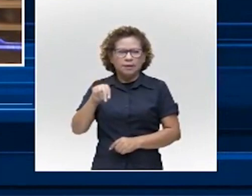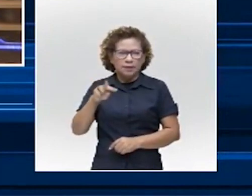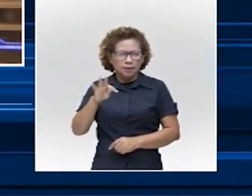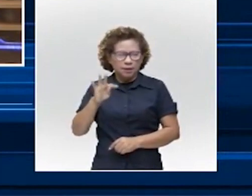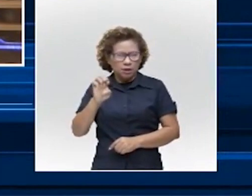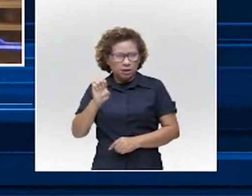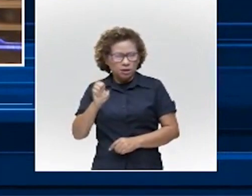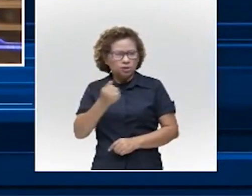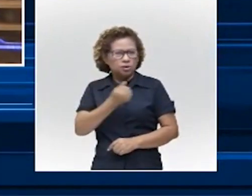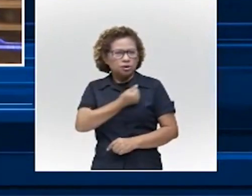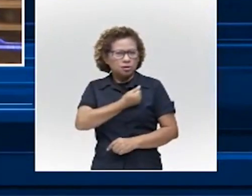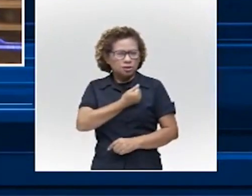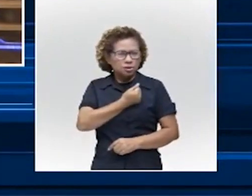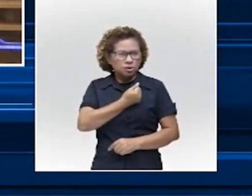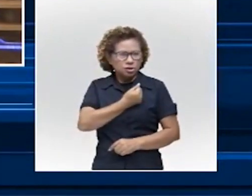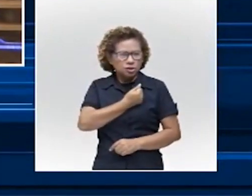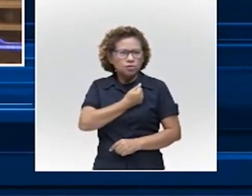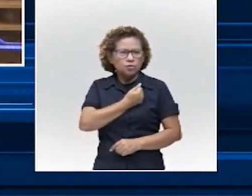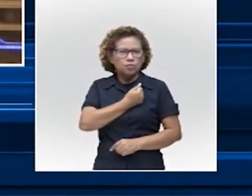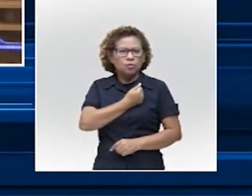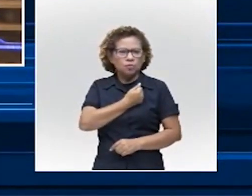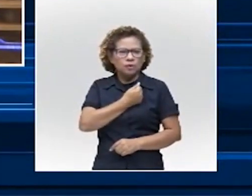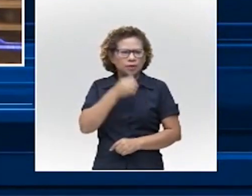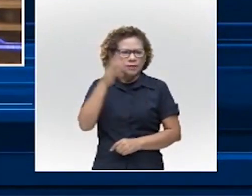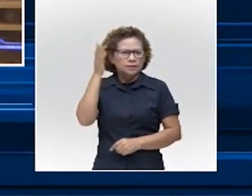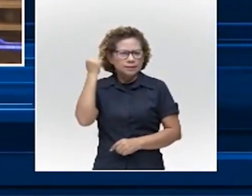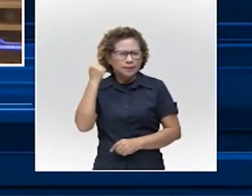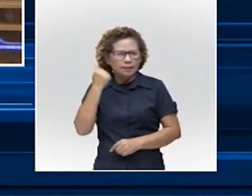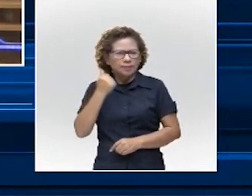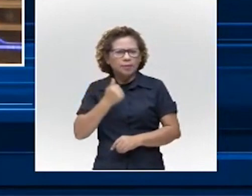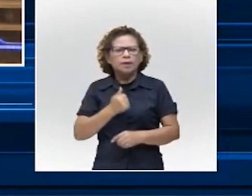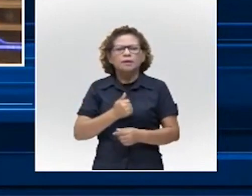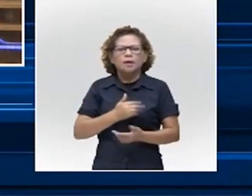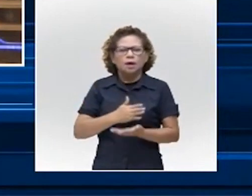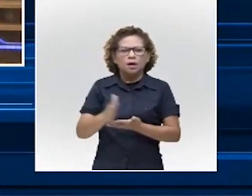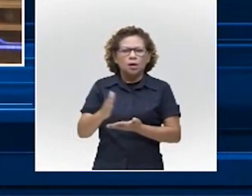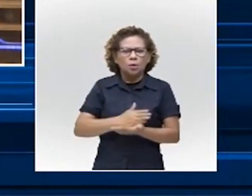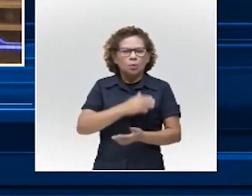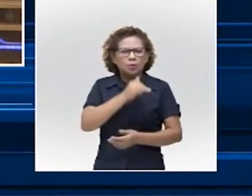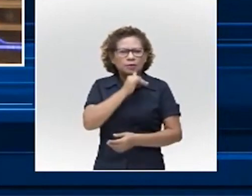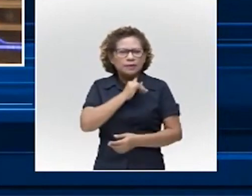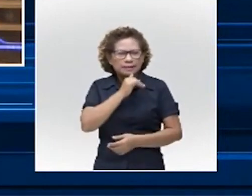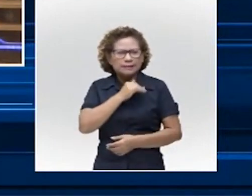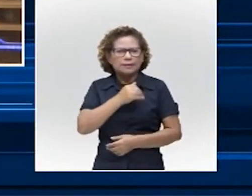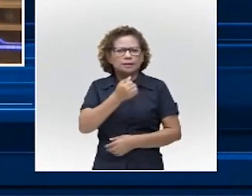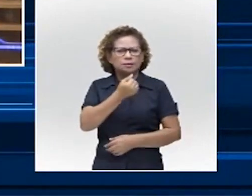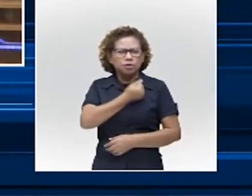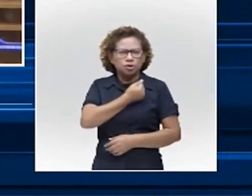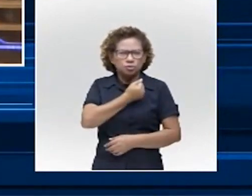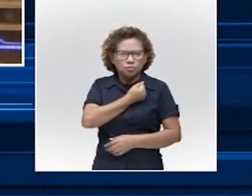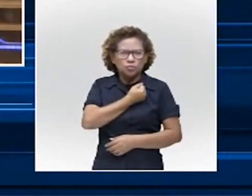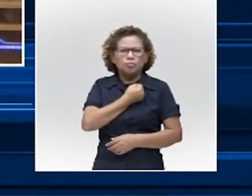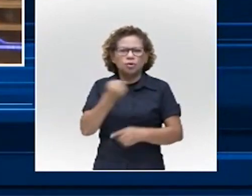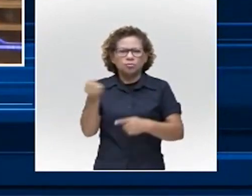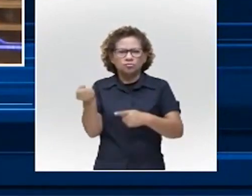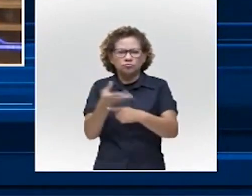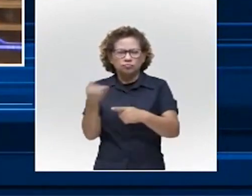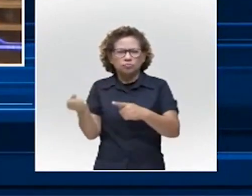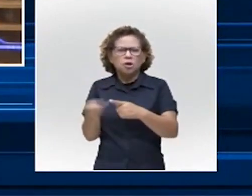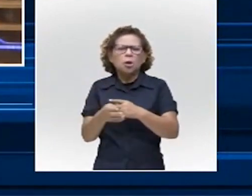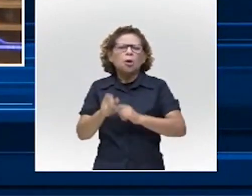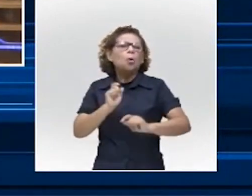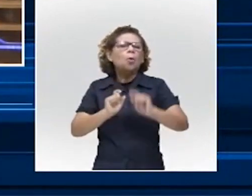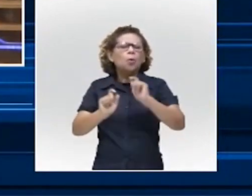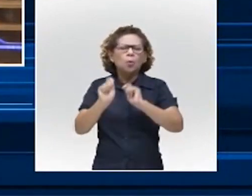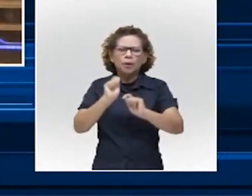depois visualizar os exemplos numéricos. Vamos, então, mostrar para vocês o que significa as frações tidas